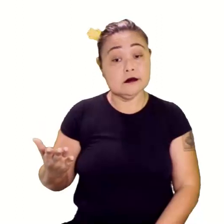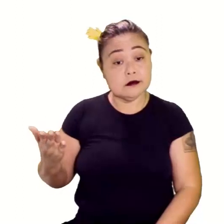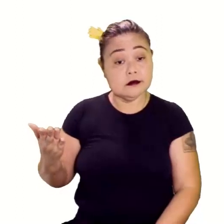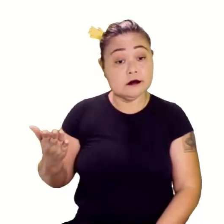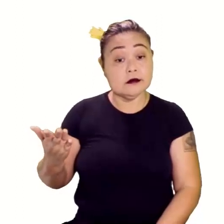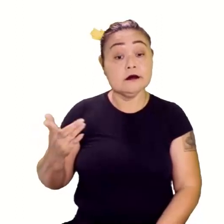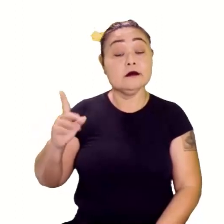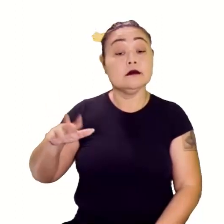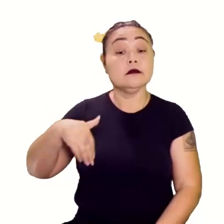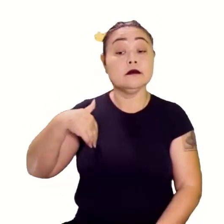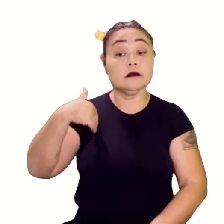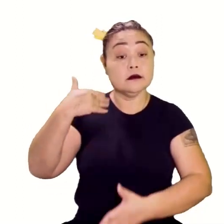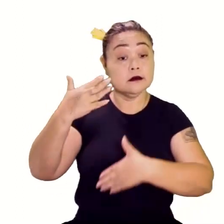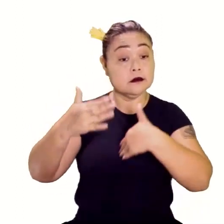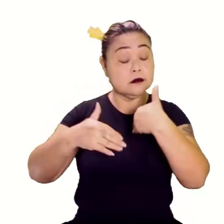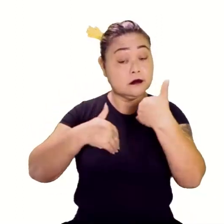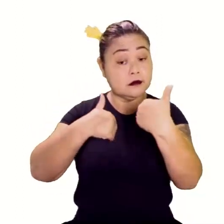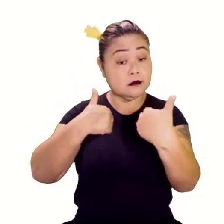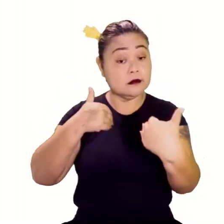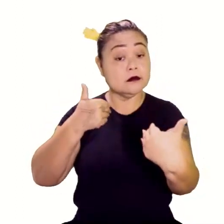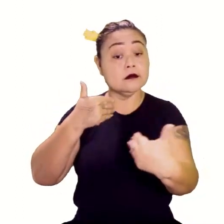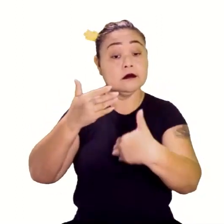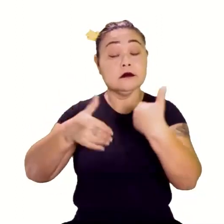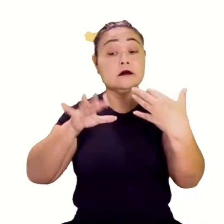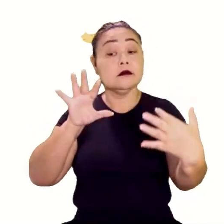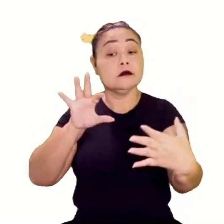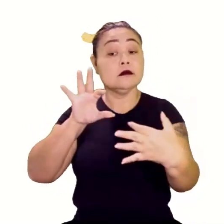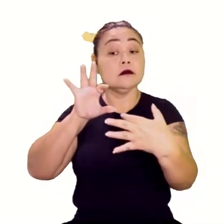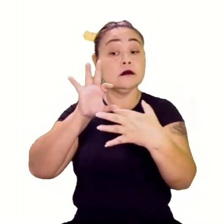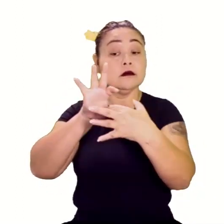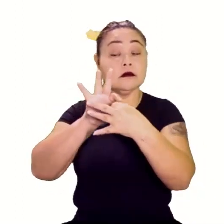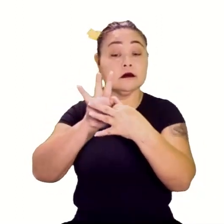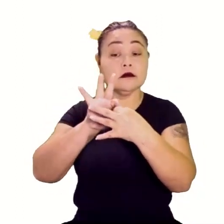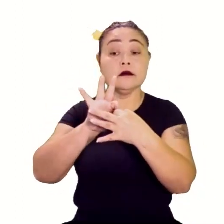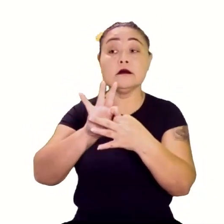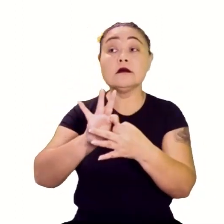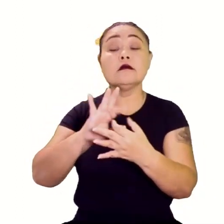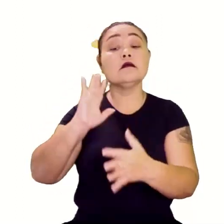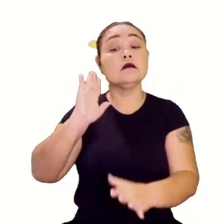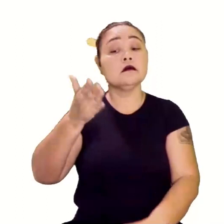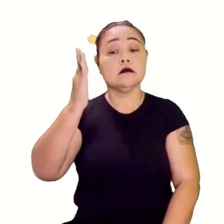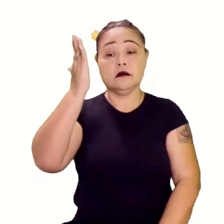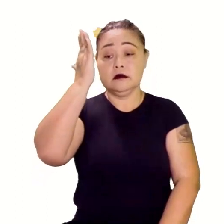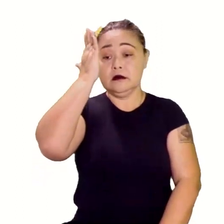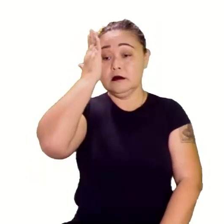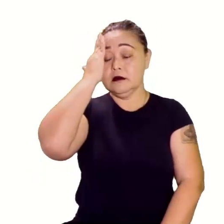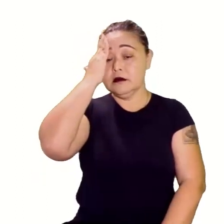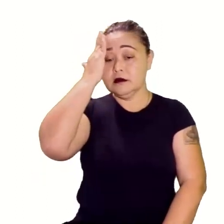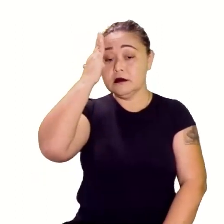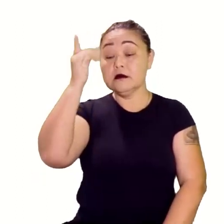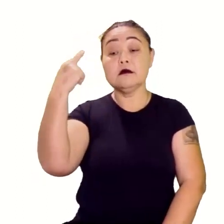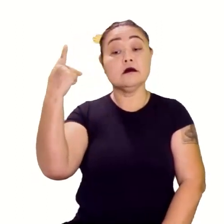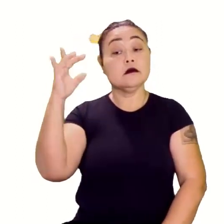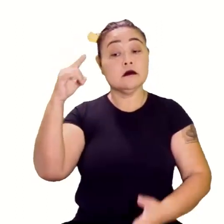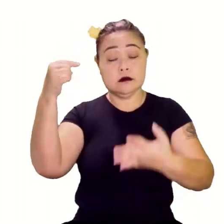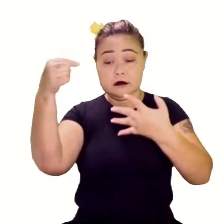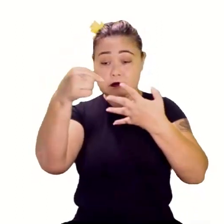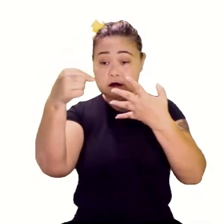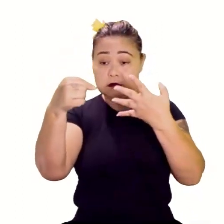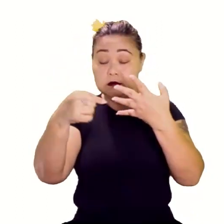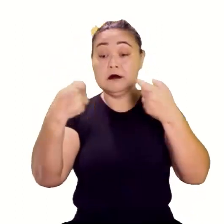isso, portanto, o seu desenvolvimento vai depender do conhecimento prévio dessa propriedade. Então,